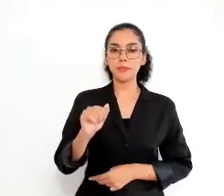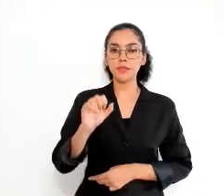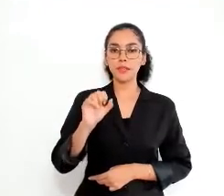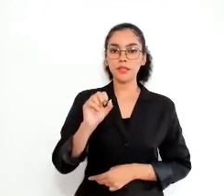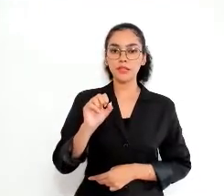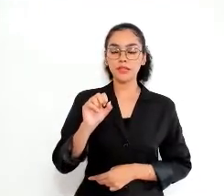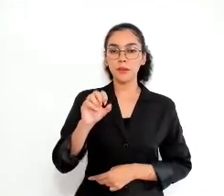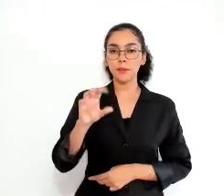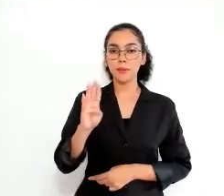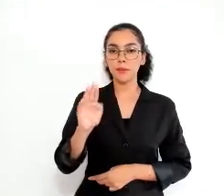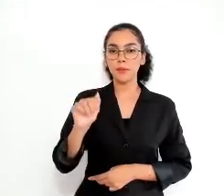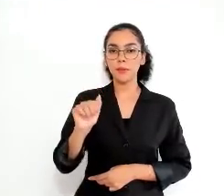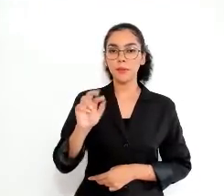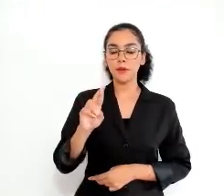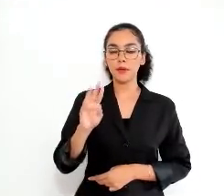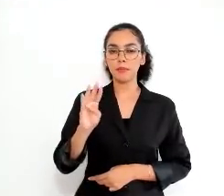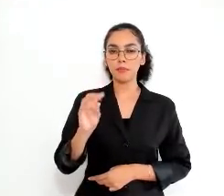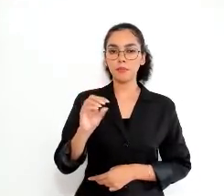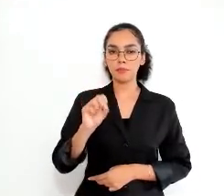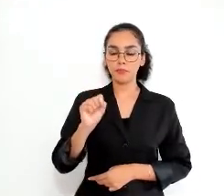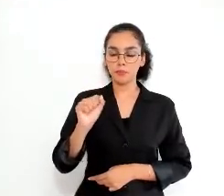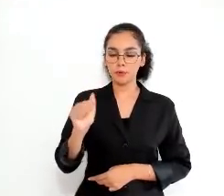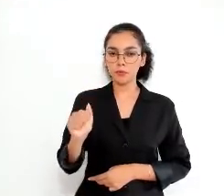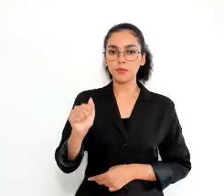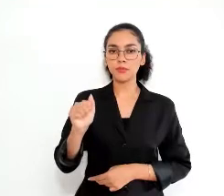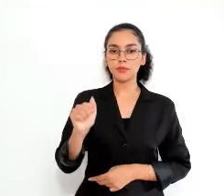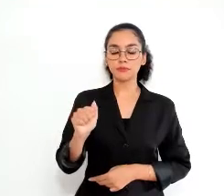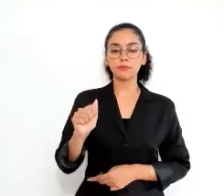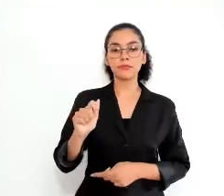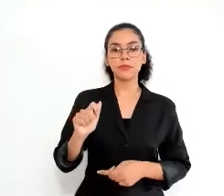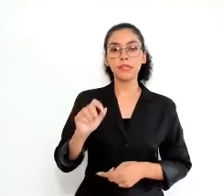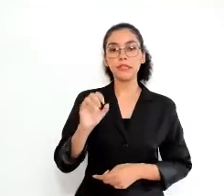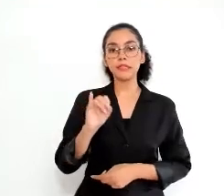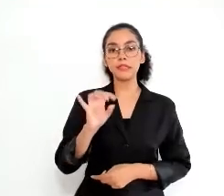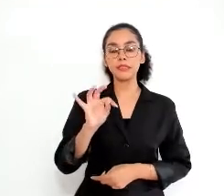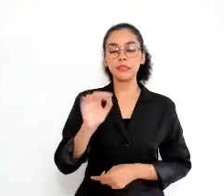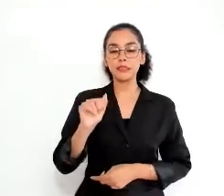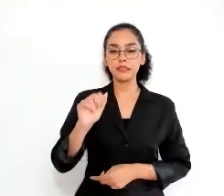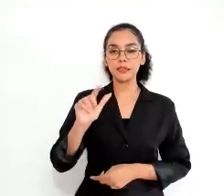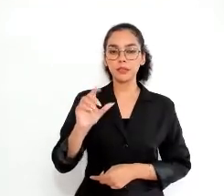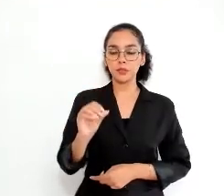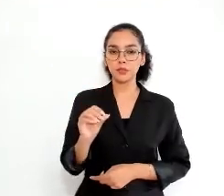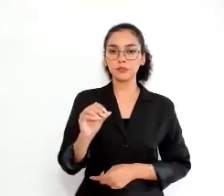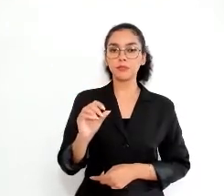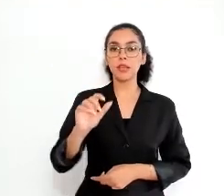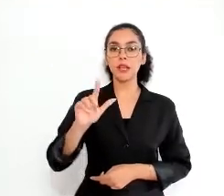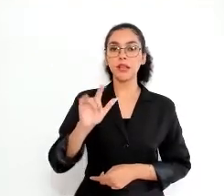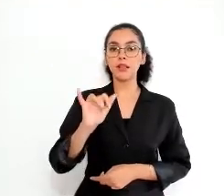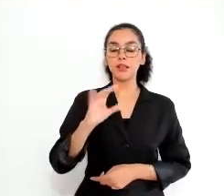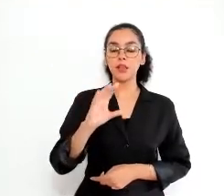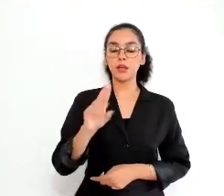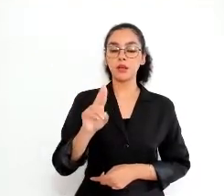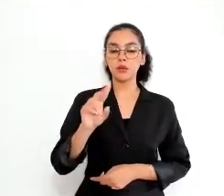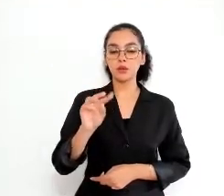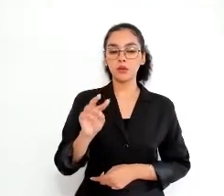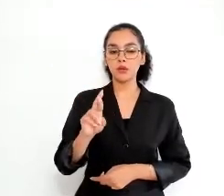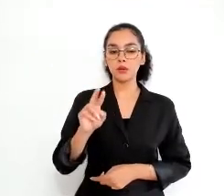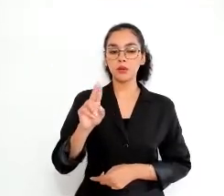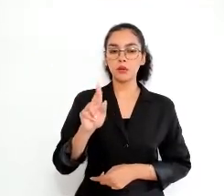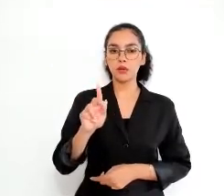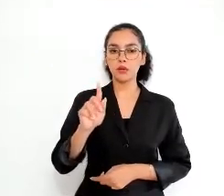Barbosa da Andréia, Ítalo Pinheiro, Licurgo Nunes, Newton